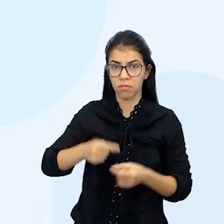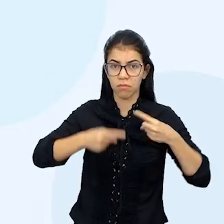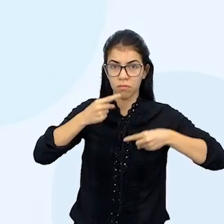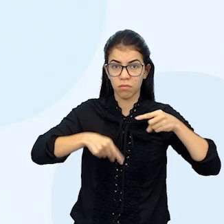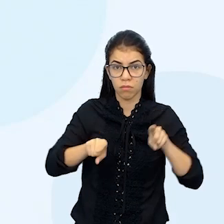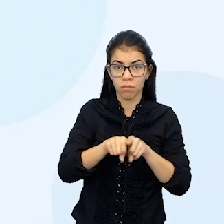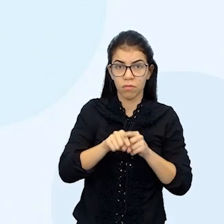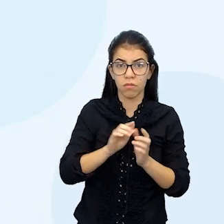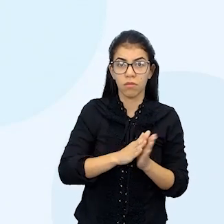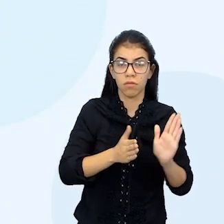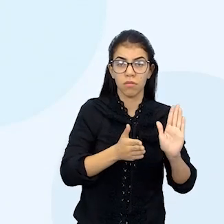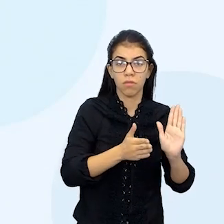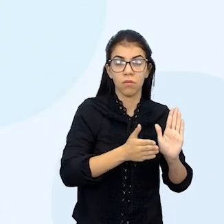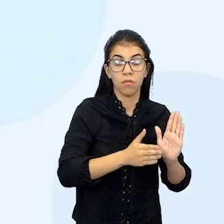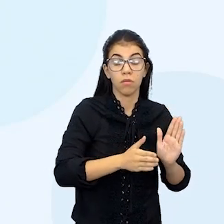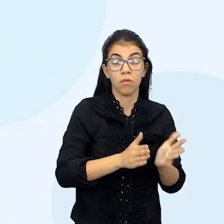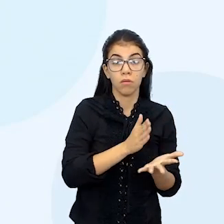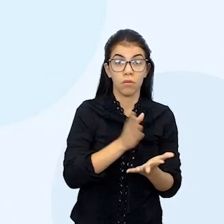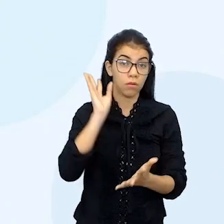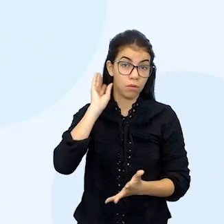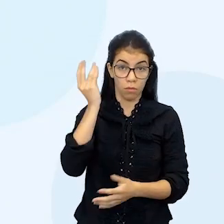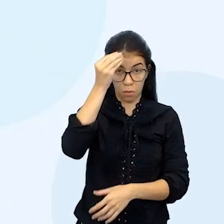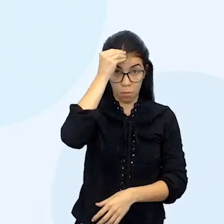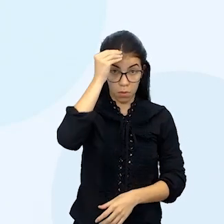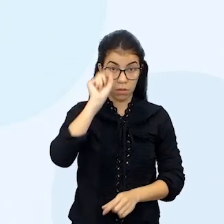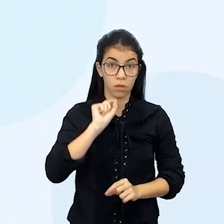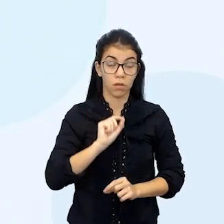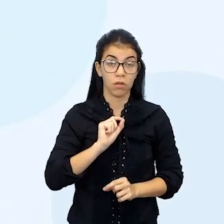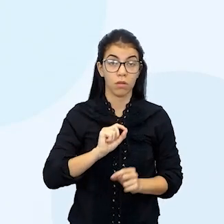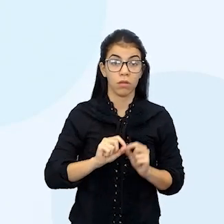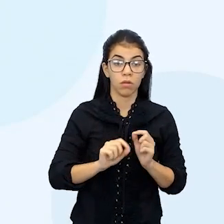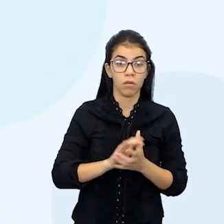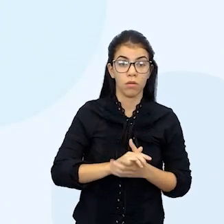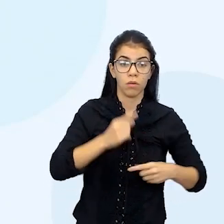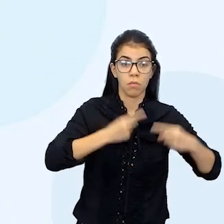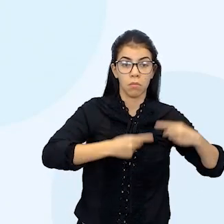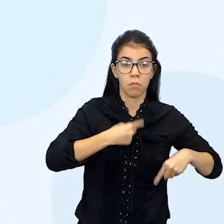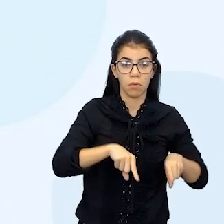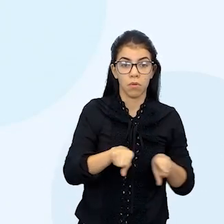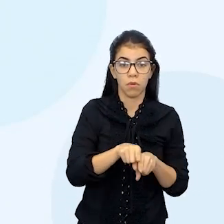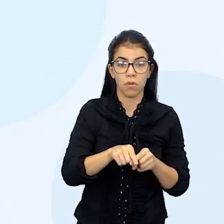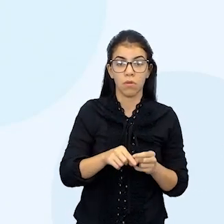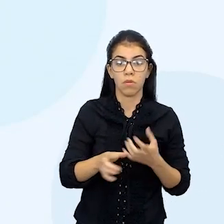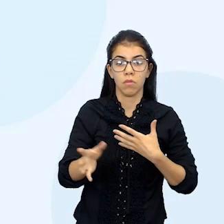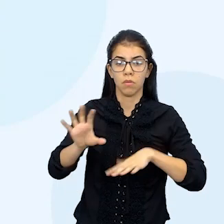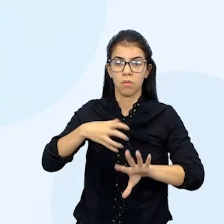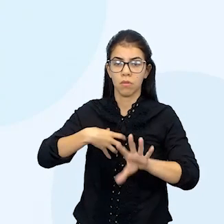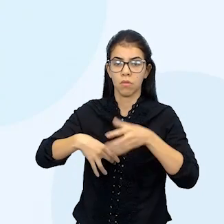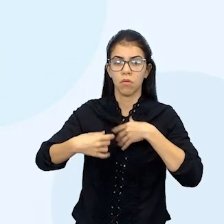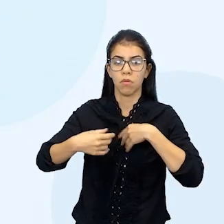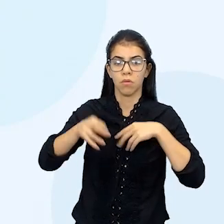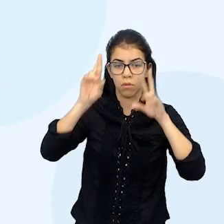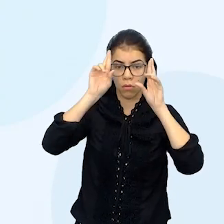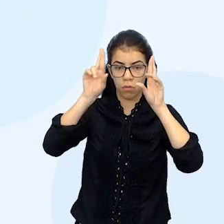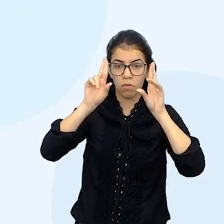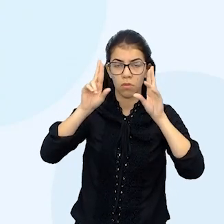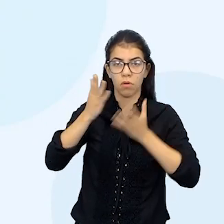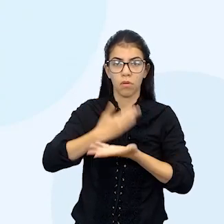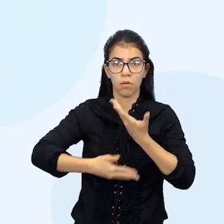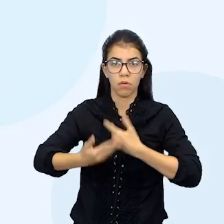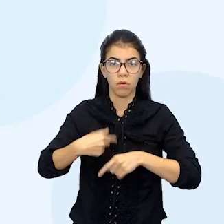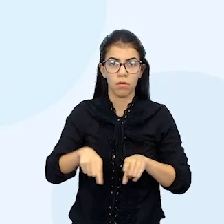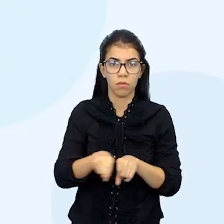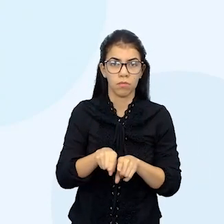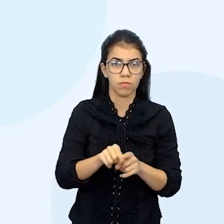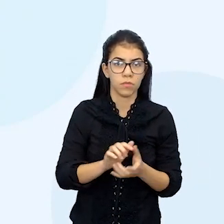a competência 9, que é exercitar a empatia, o diálogo, a resolução de conflitos e a cooperação, fazendo-se respeitar e promovendo o